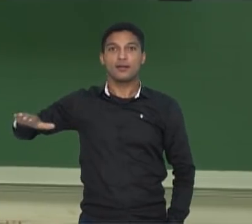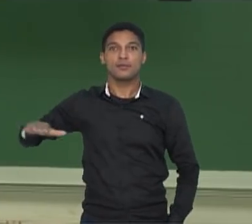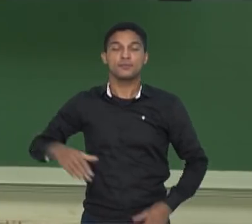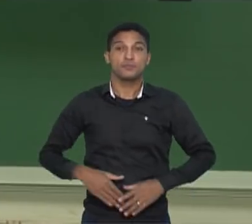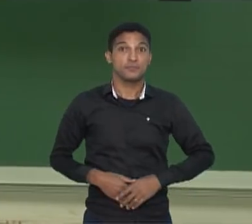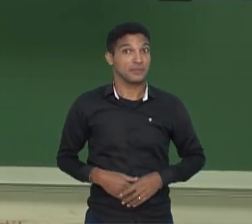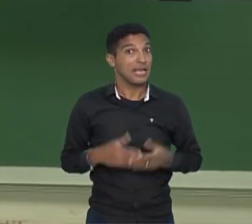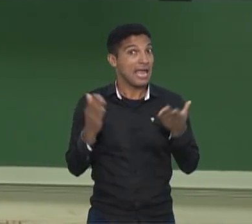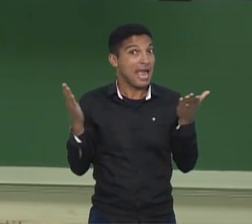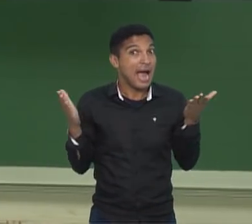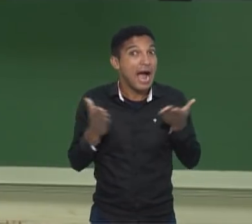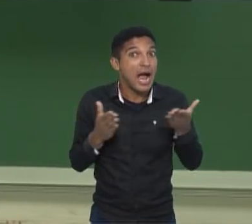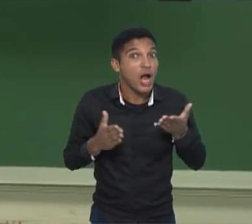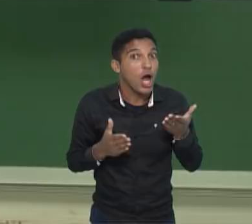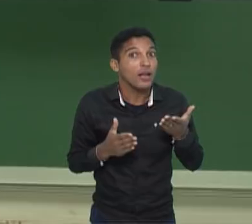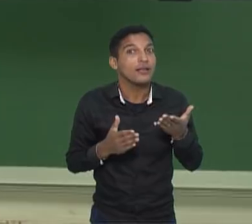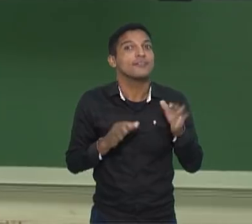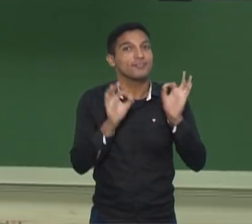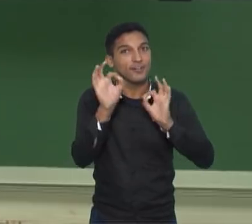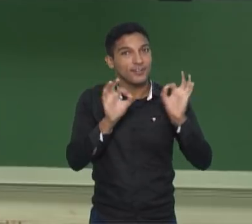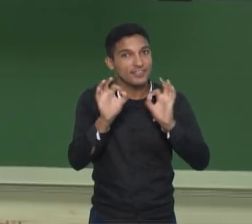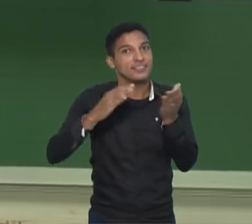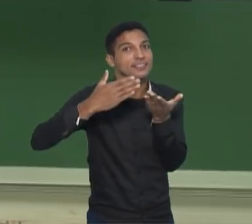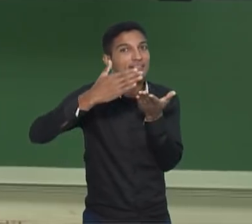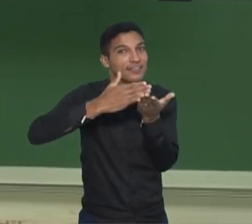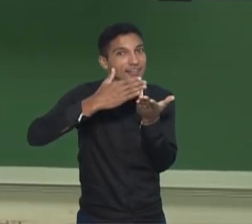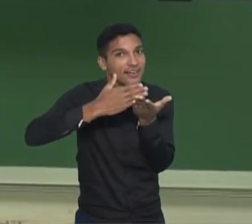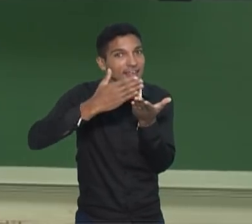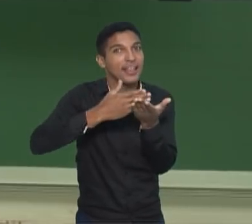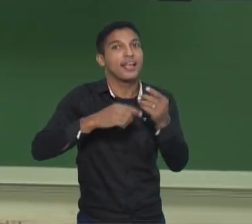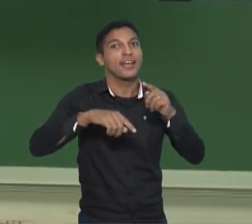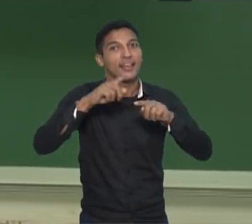Preparem os seus materiais e vamos aos exercícios.